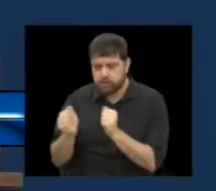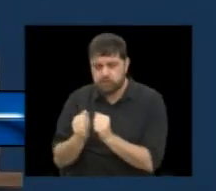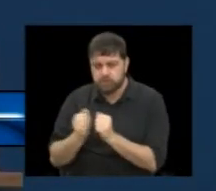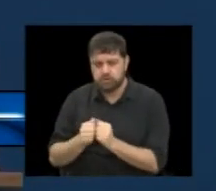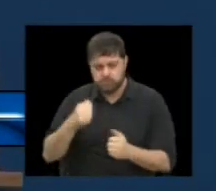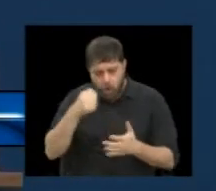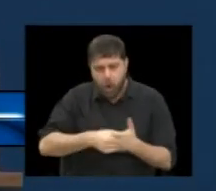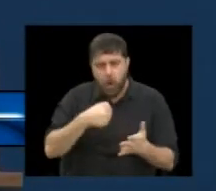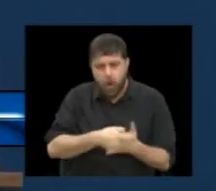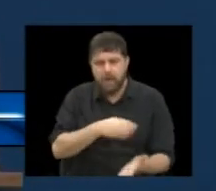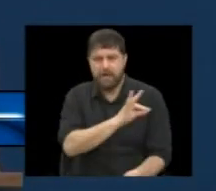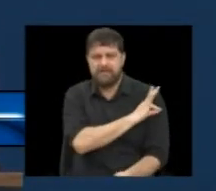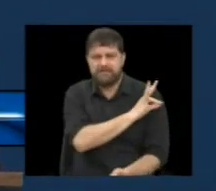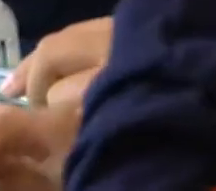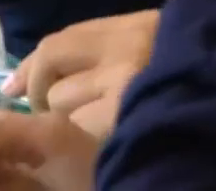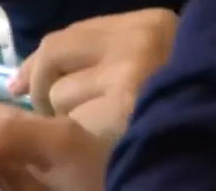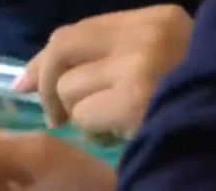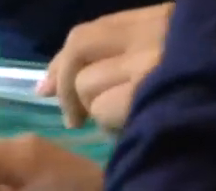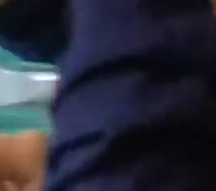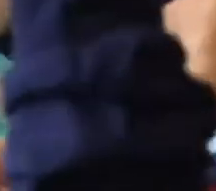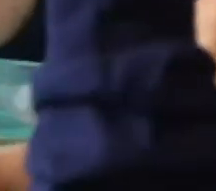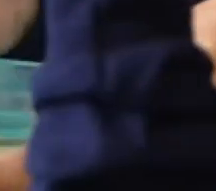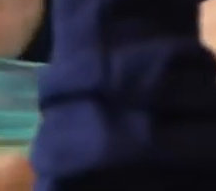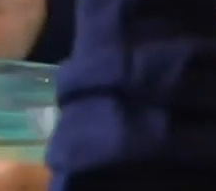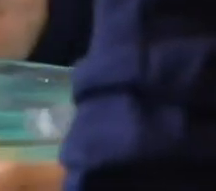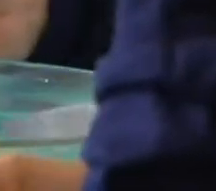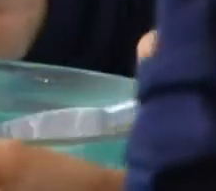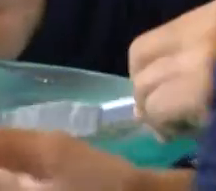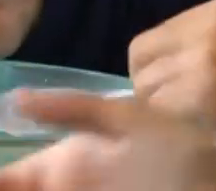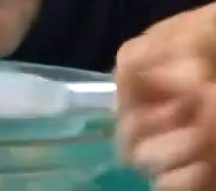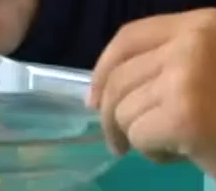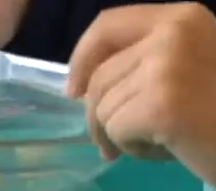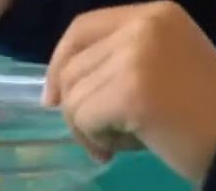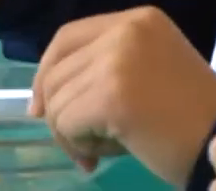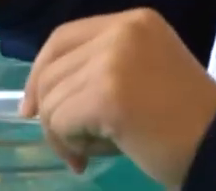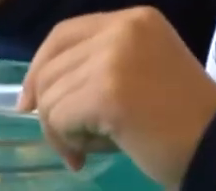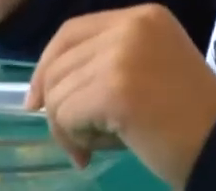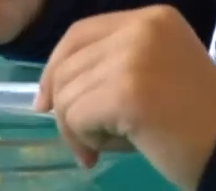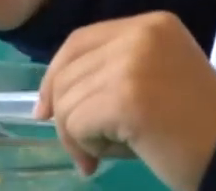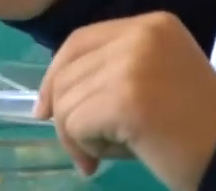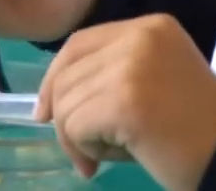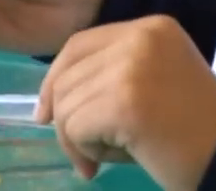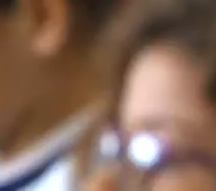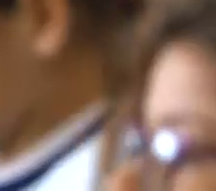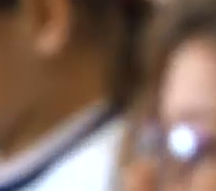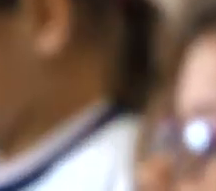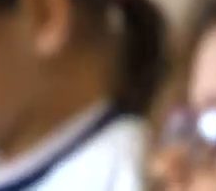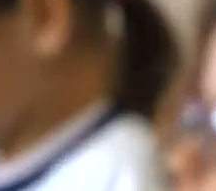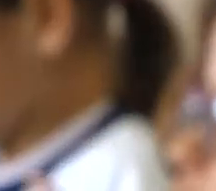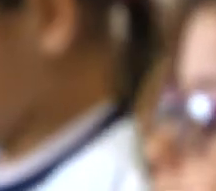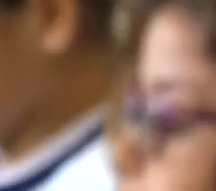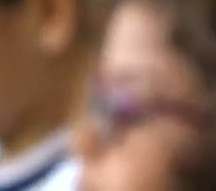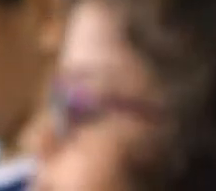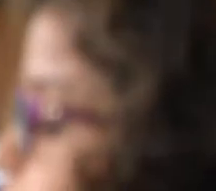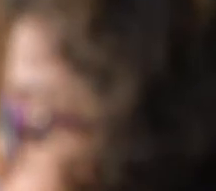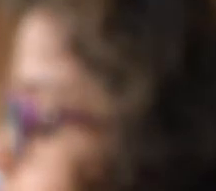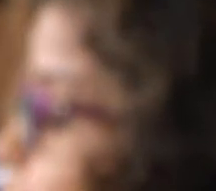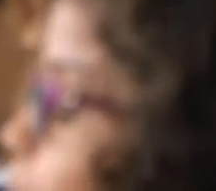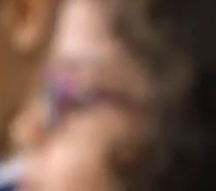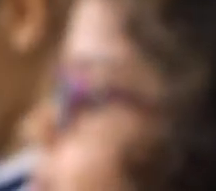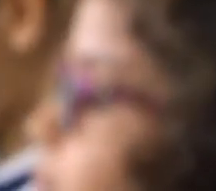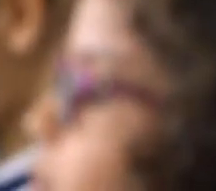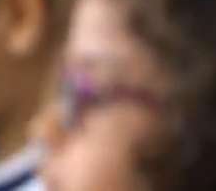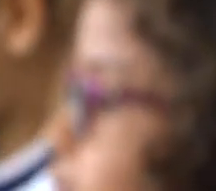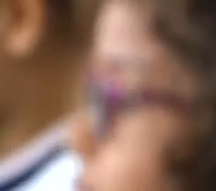vereadora Mariana Conte afirmou na tribuna que a falta de variedade de alimentos é constante desde o início do ano. Ela chegou a protocolar